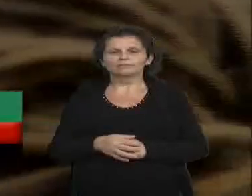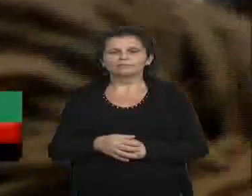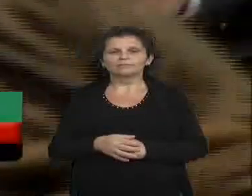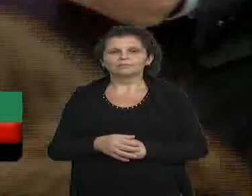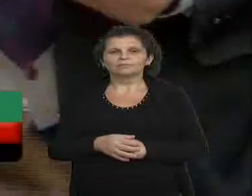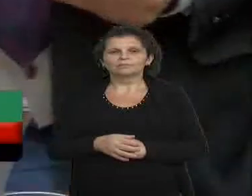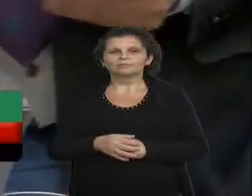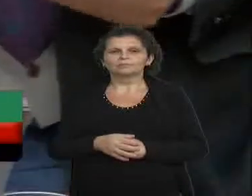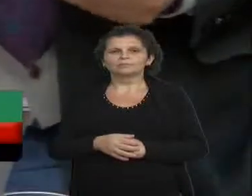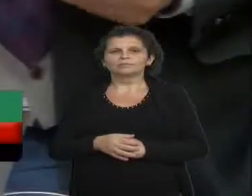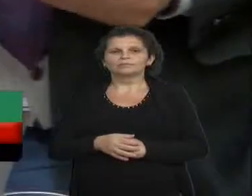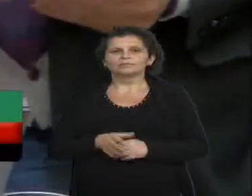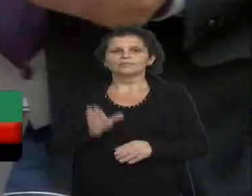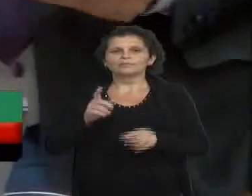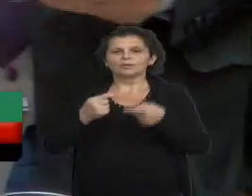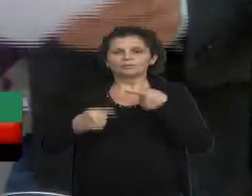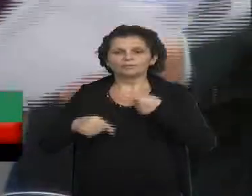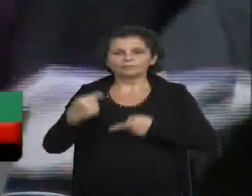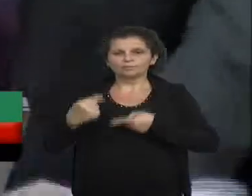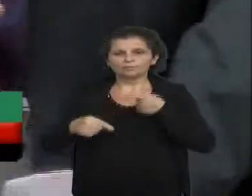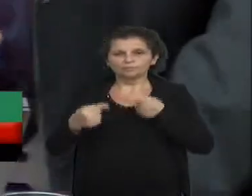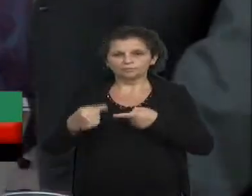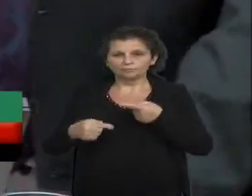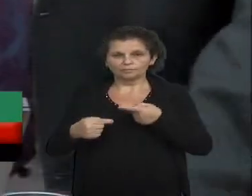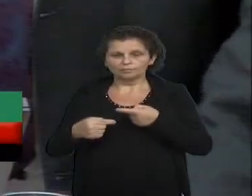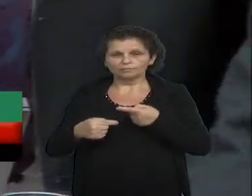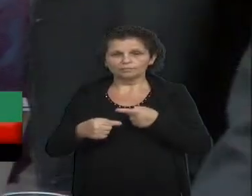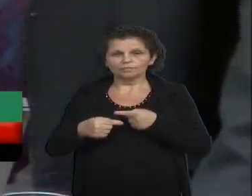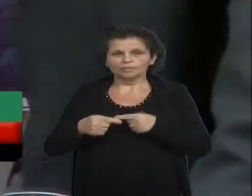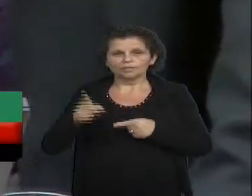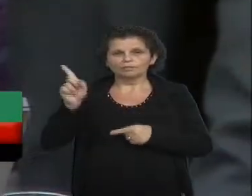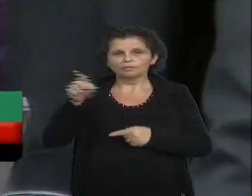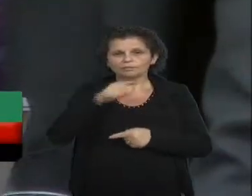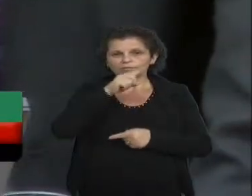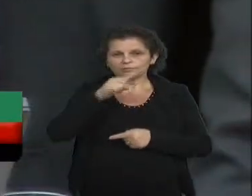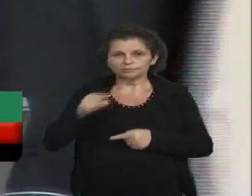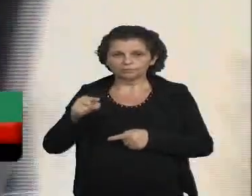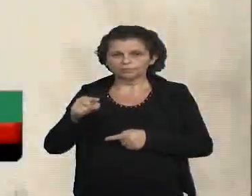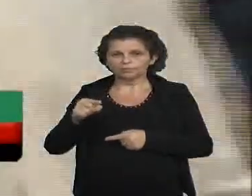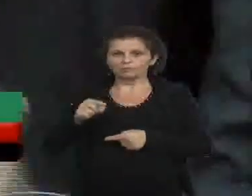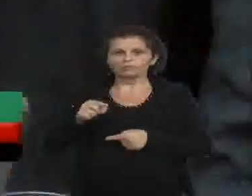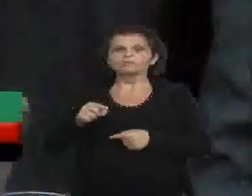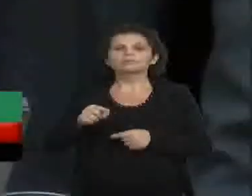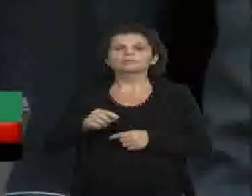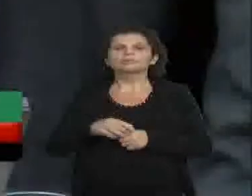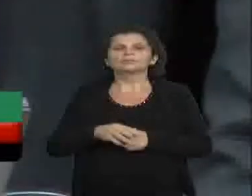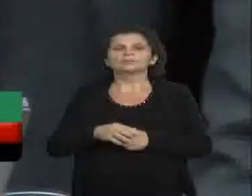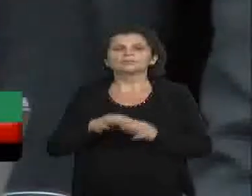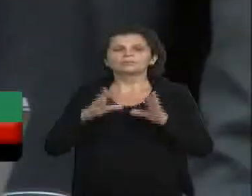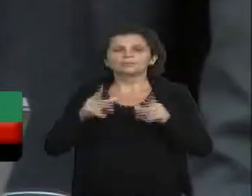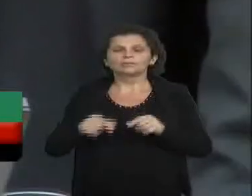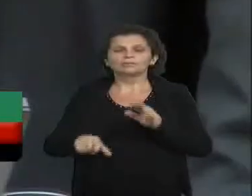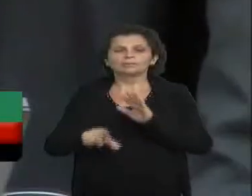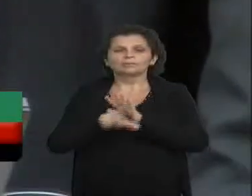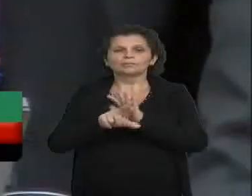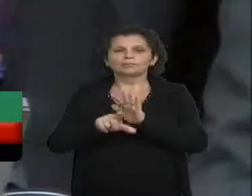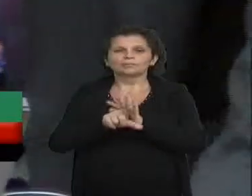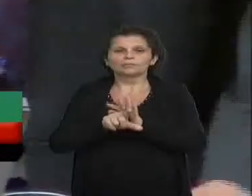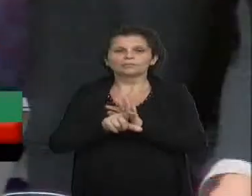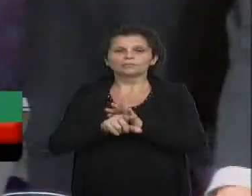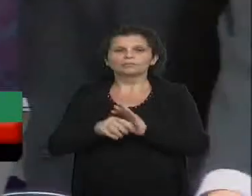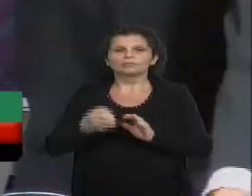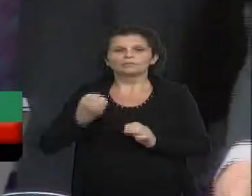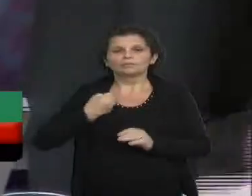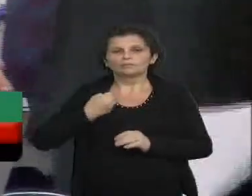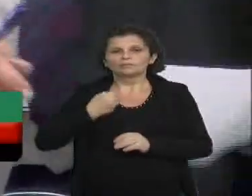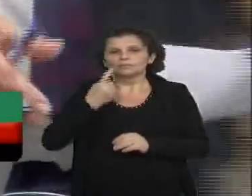Está em discussão o veto total ao projeto de lei